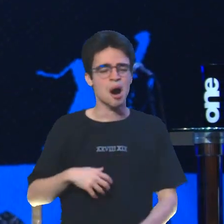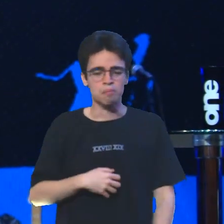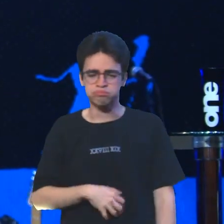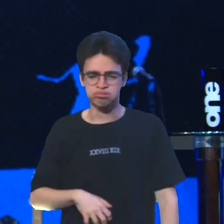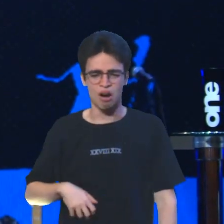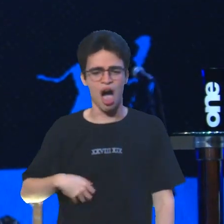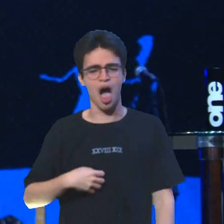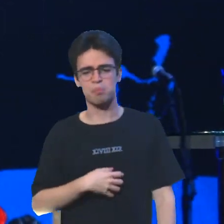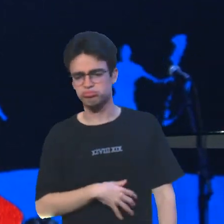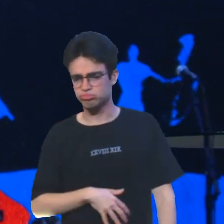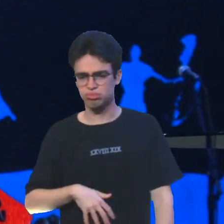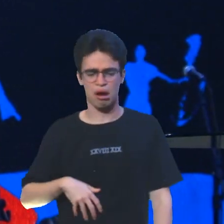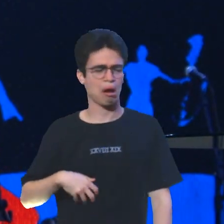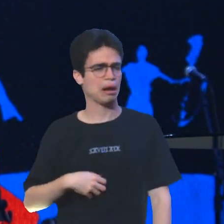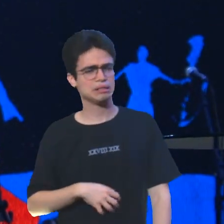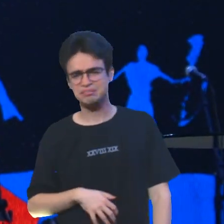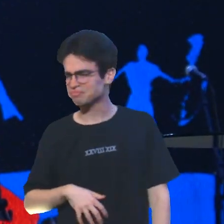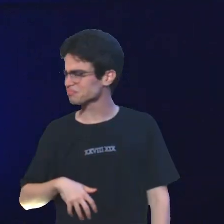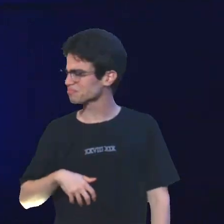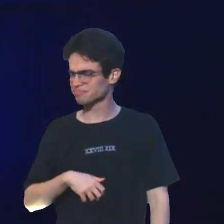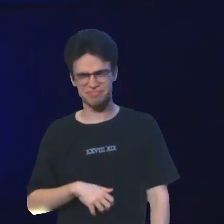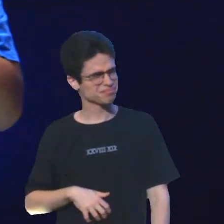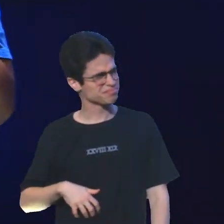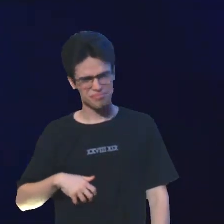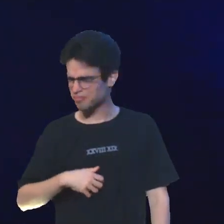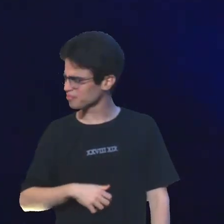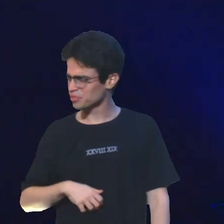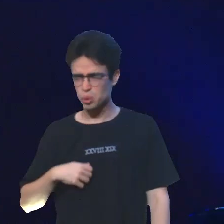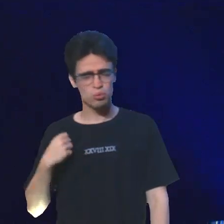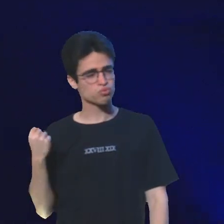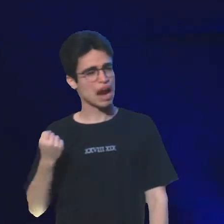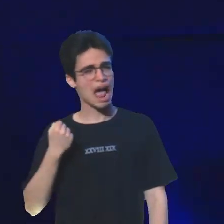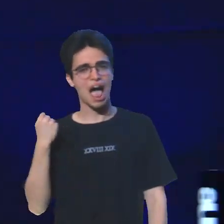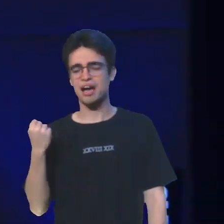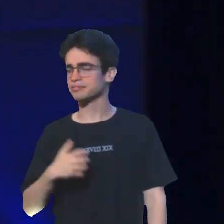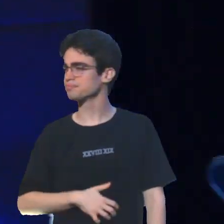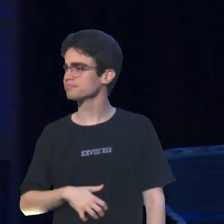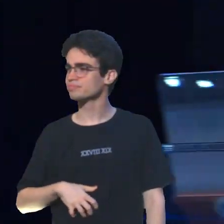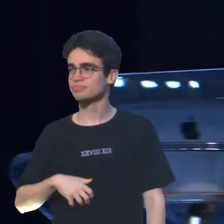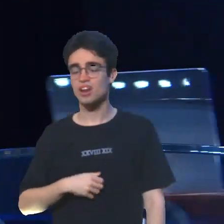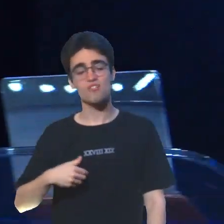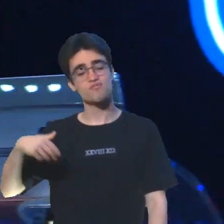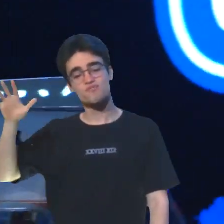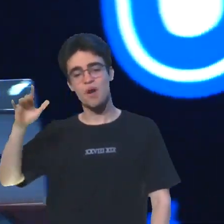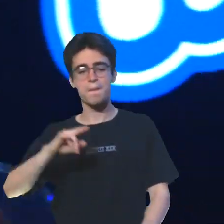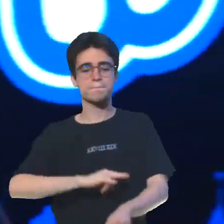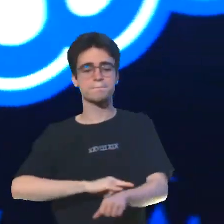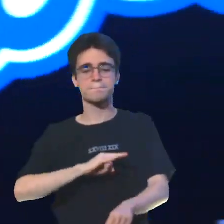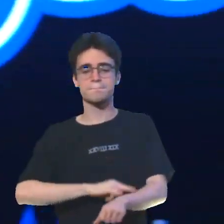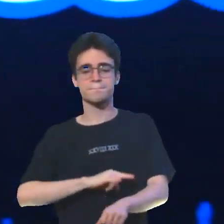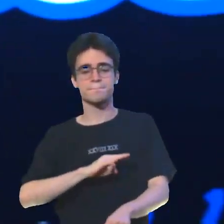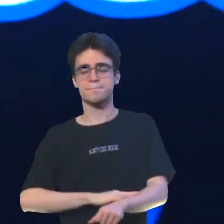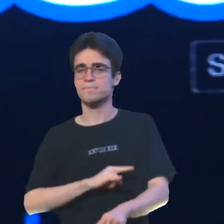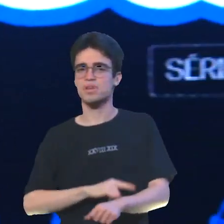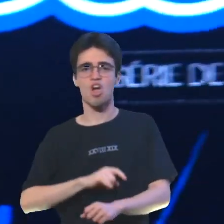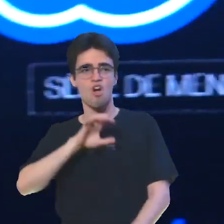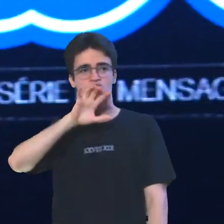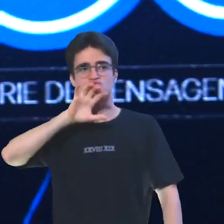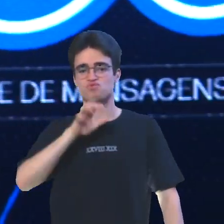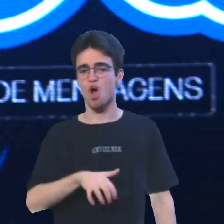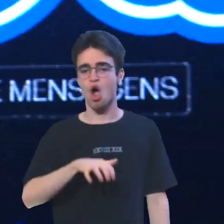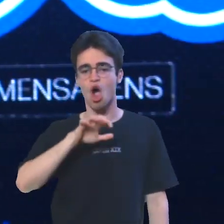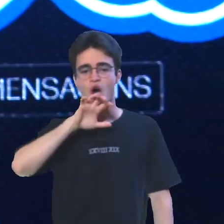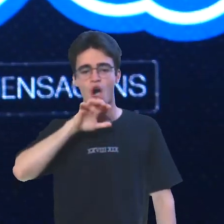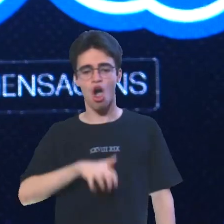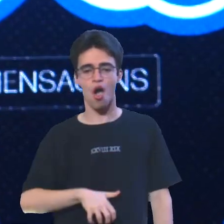barriga, assim, níveis absurdos. E ele foi para o banheiro e começou a vomitar no